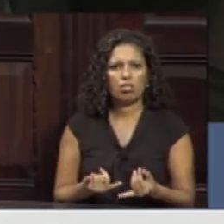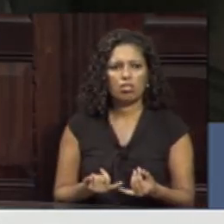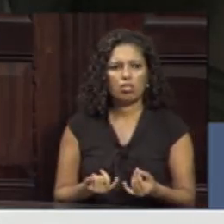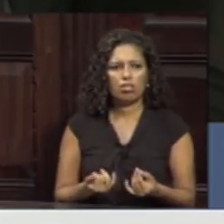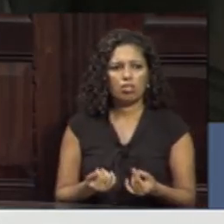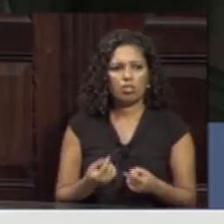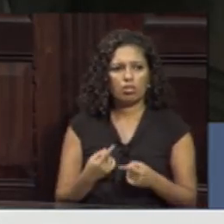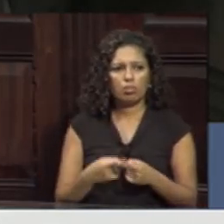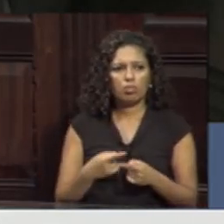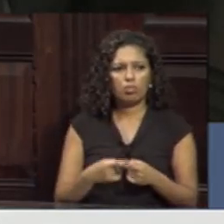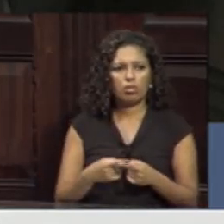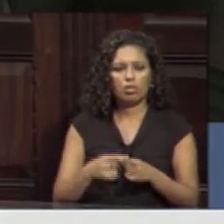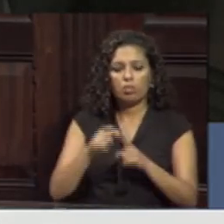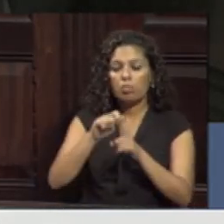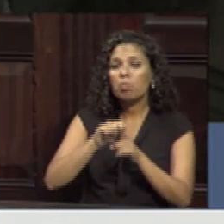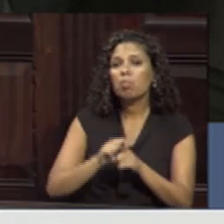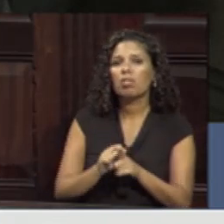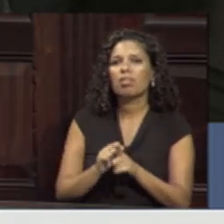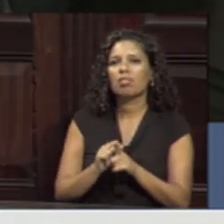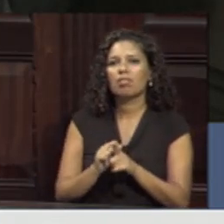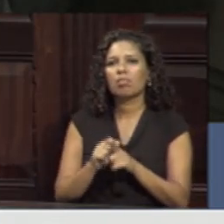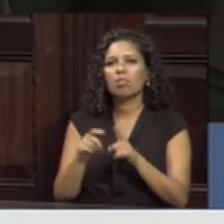porque no mês das mulheres,